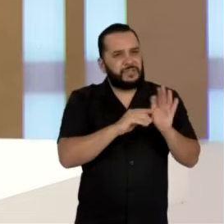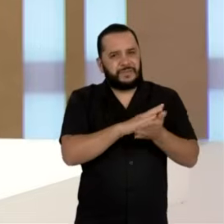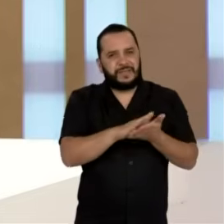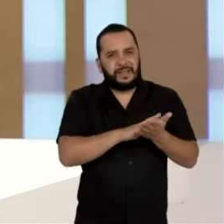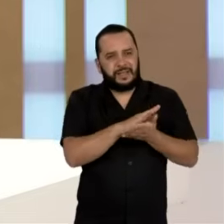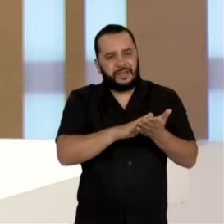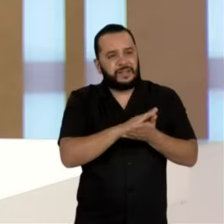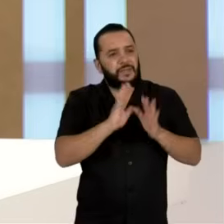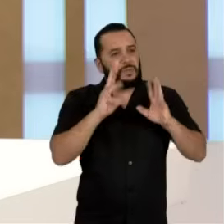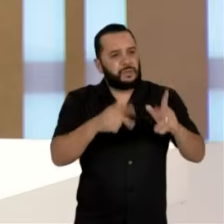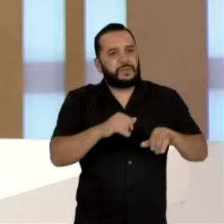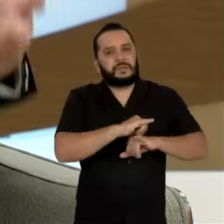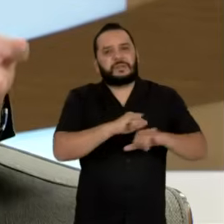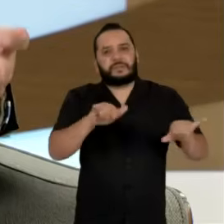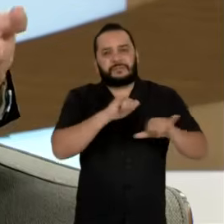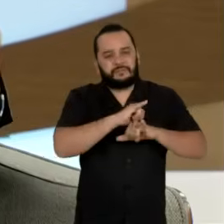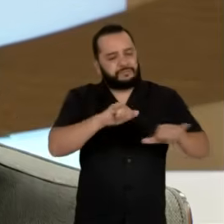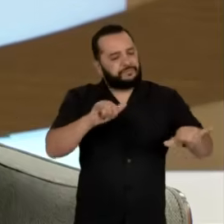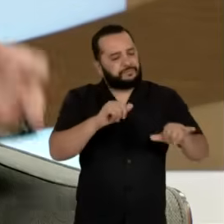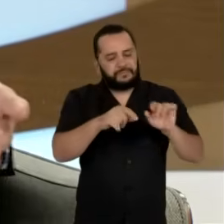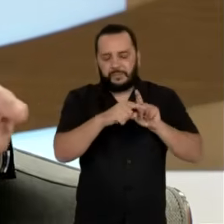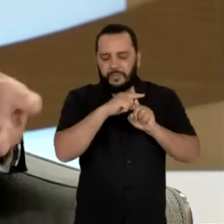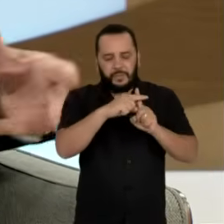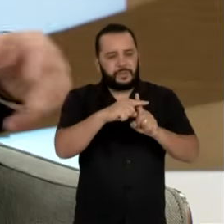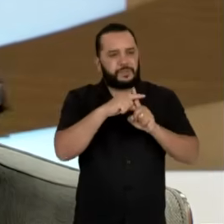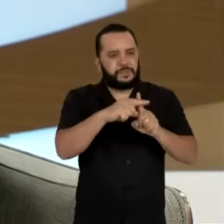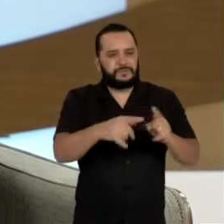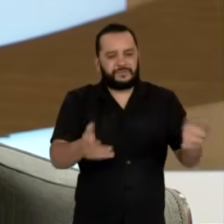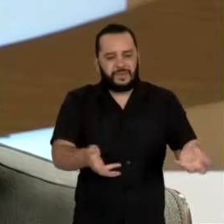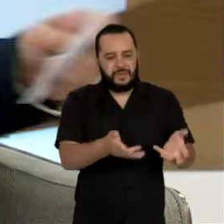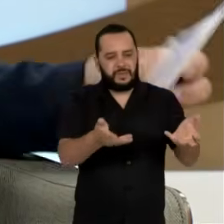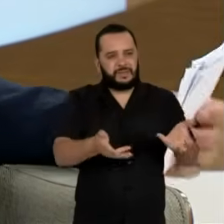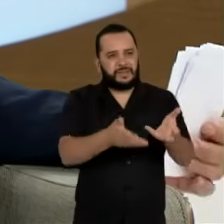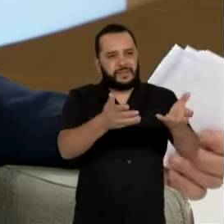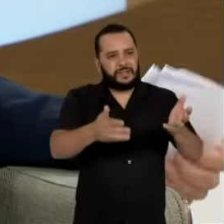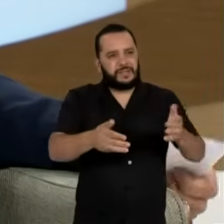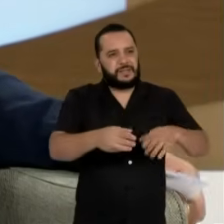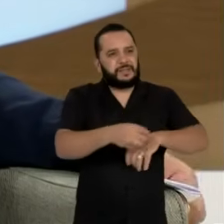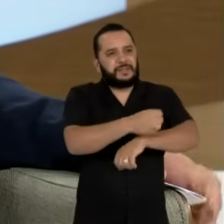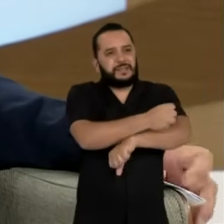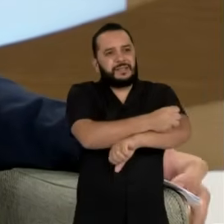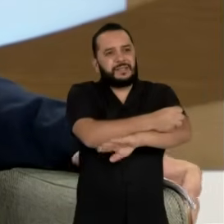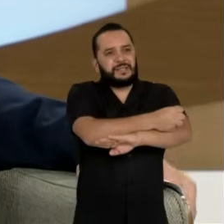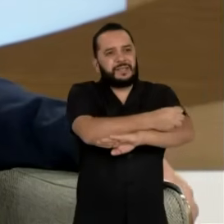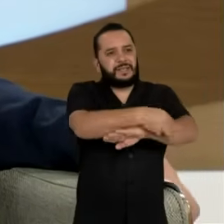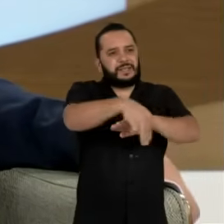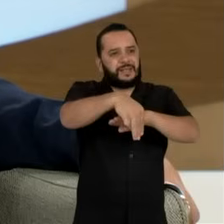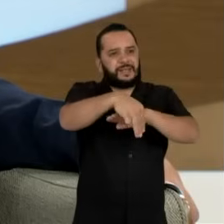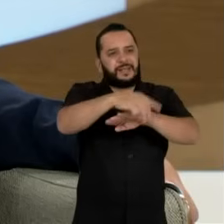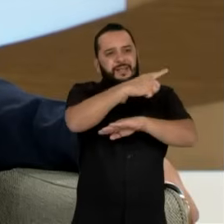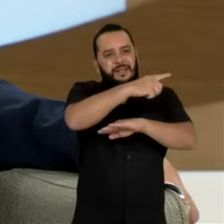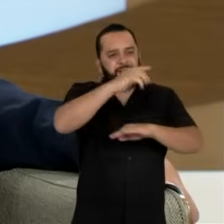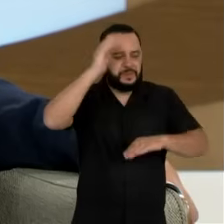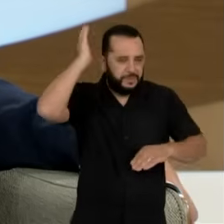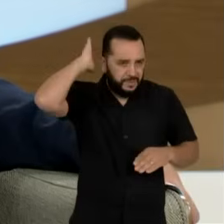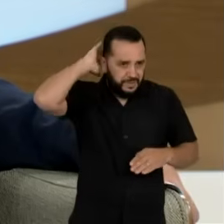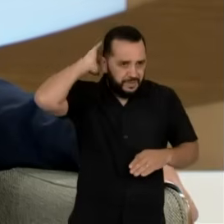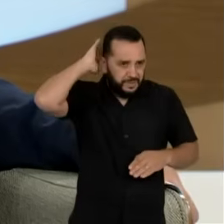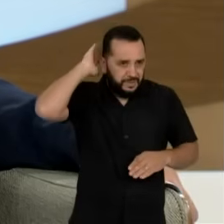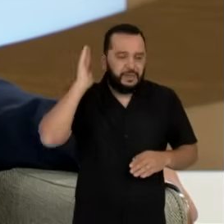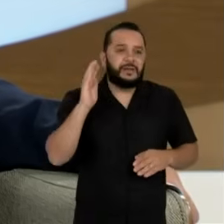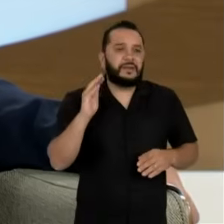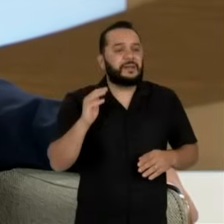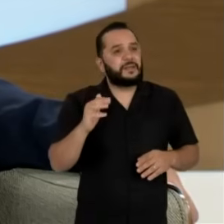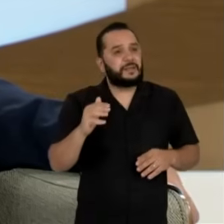Aliás, todas as notícias que a gente leva para Santarém sempre são positivas, valorizando, né? Tentando chamar atenção para aquelas populações,